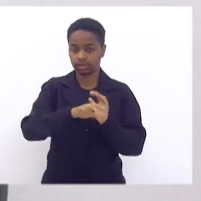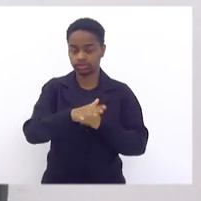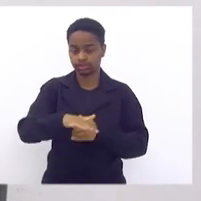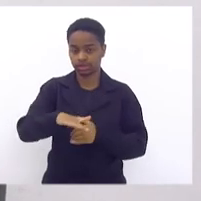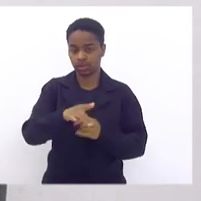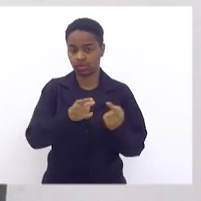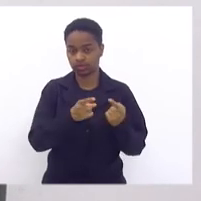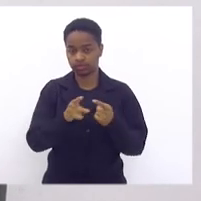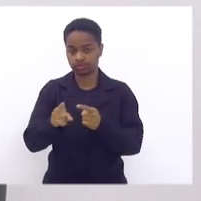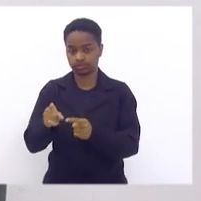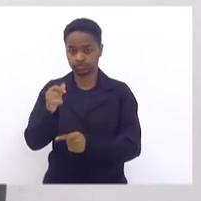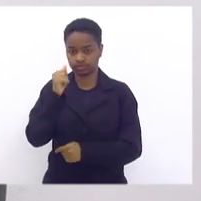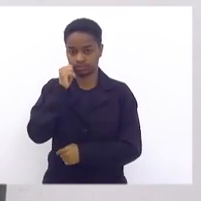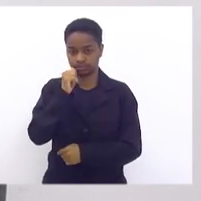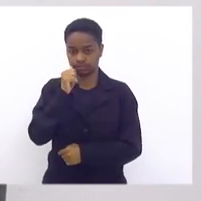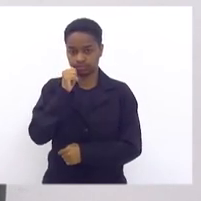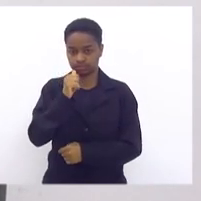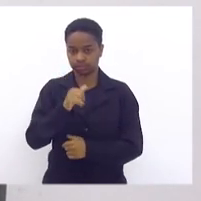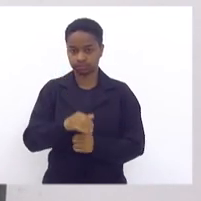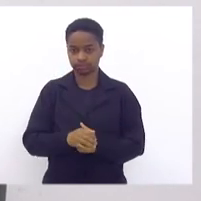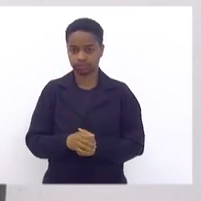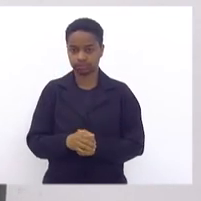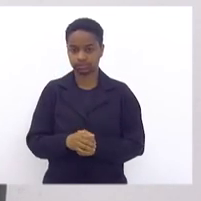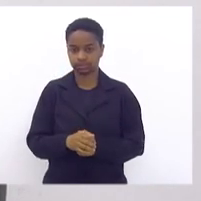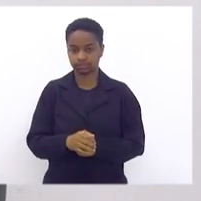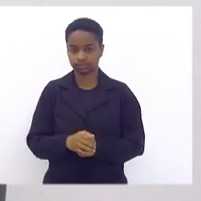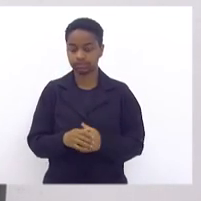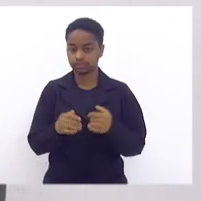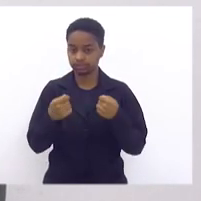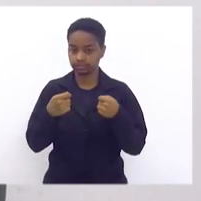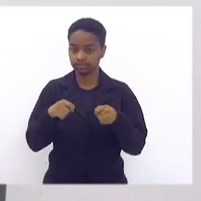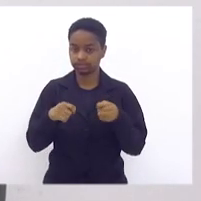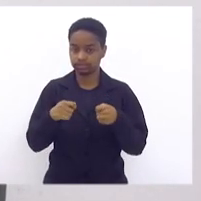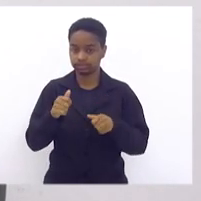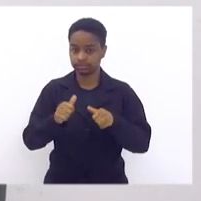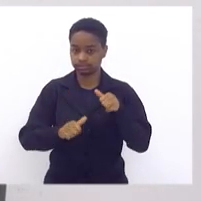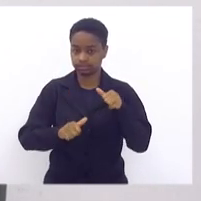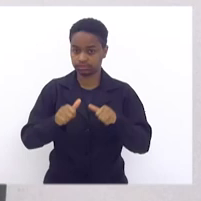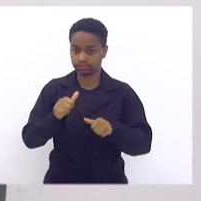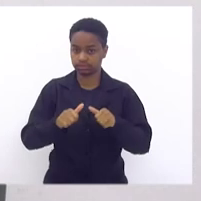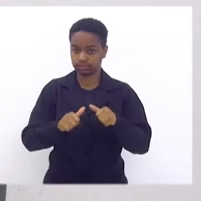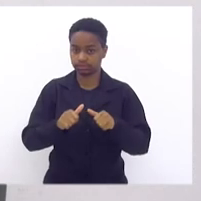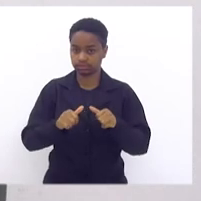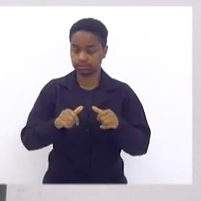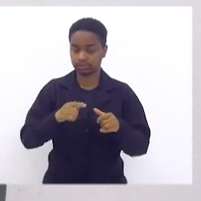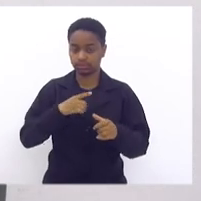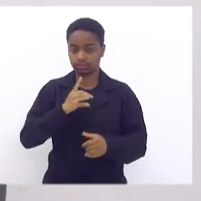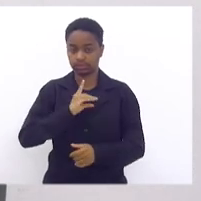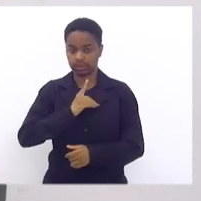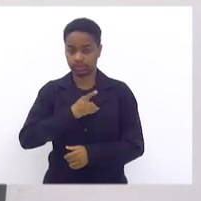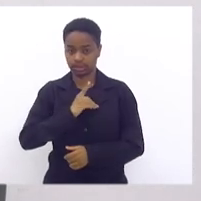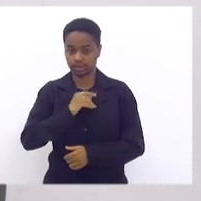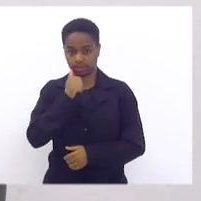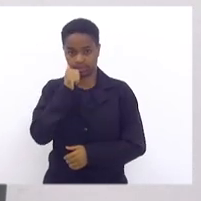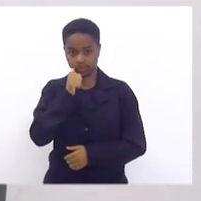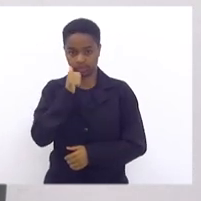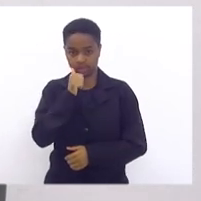mulher, ela devia ser apurada por delegacias comandadas por